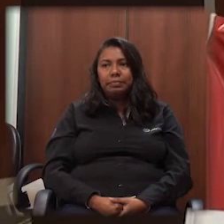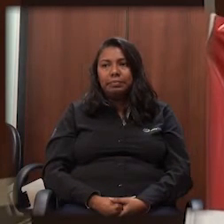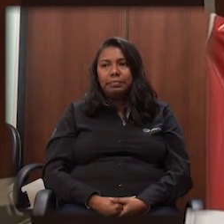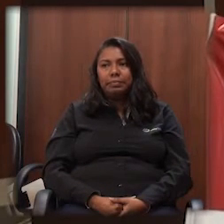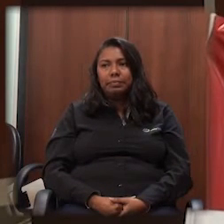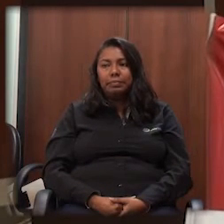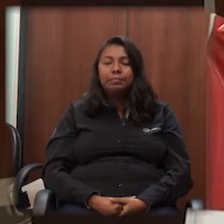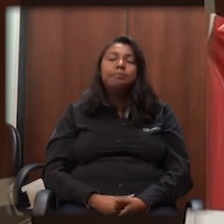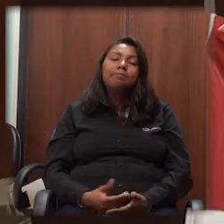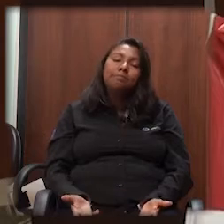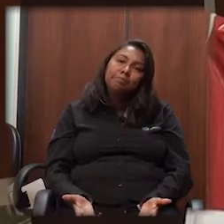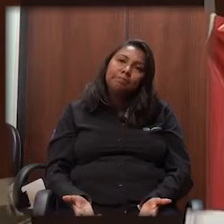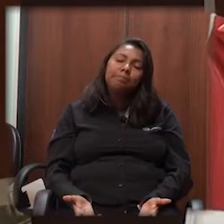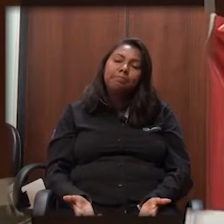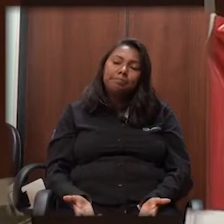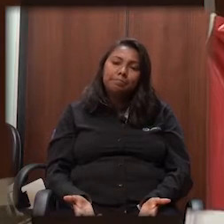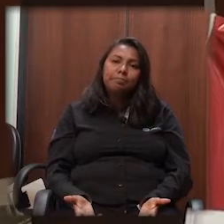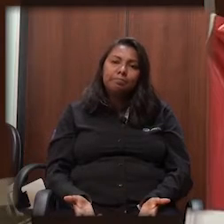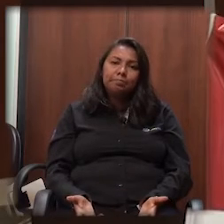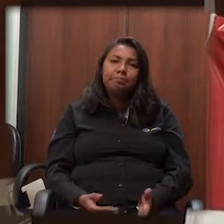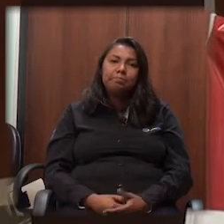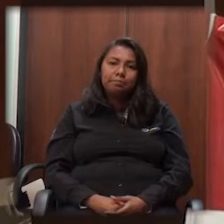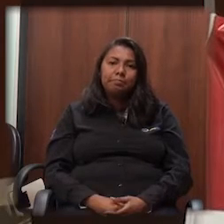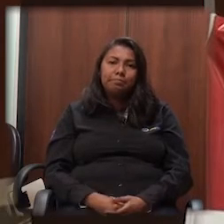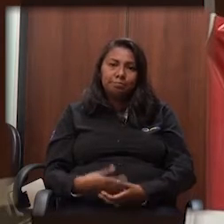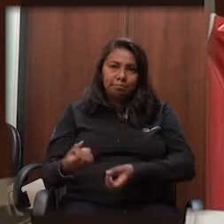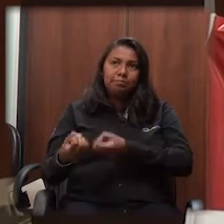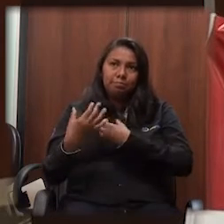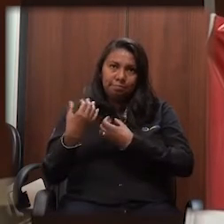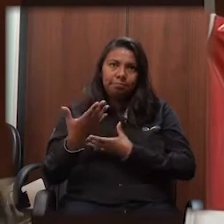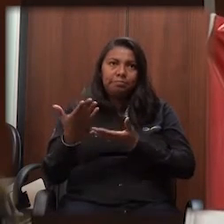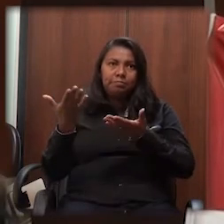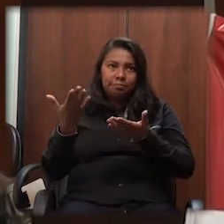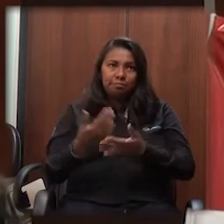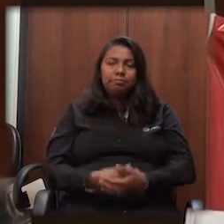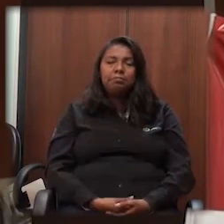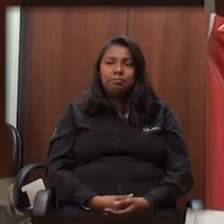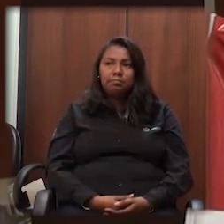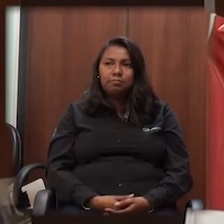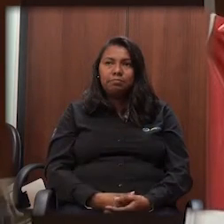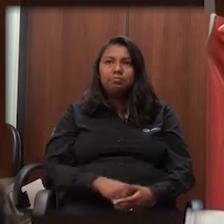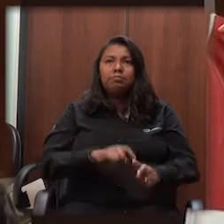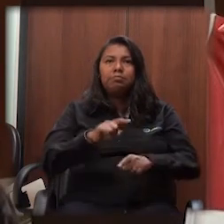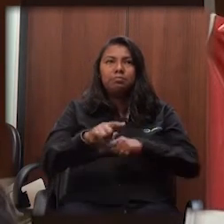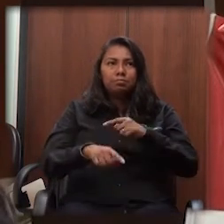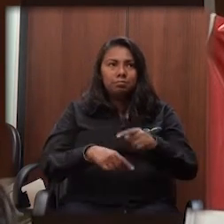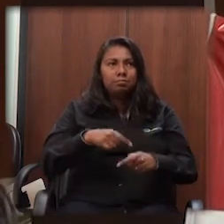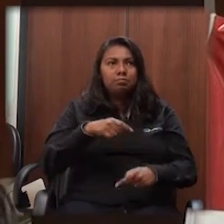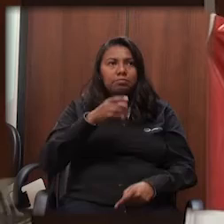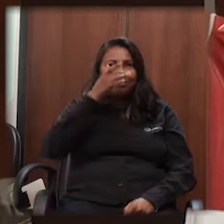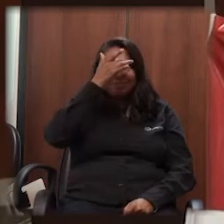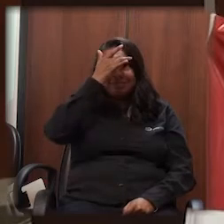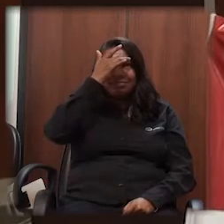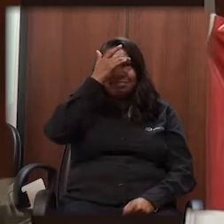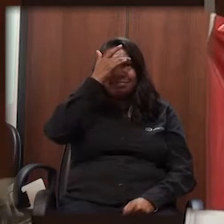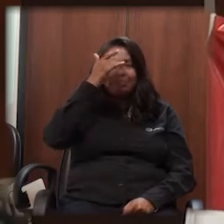E é um pouco isso, né, desse mapeamento. É claro que os nossos convidados aqui poderão... a minha